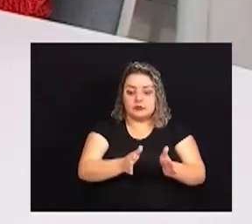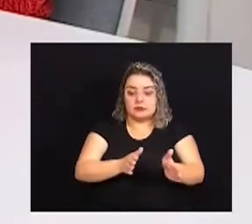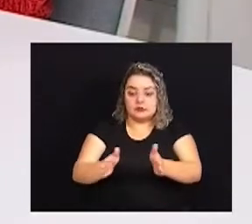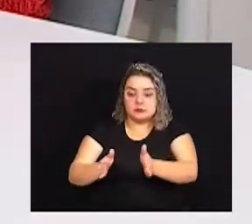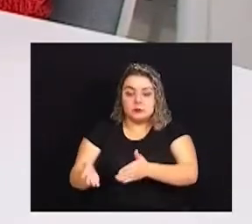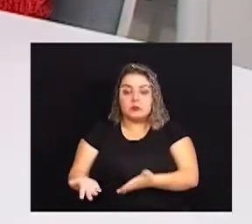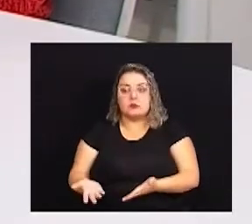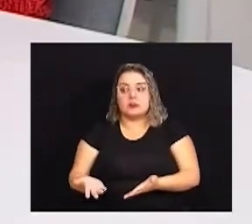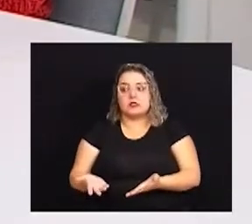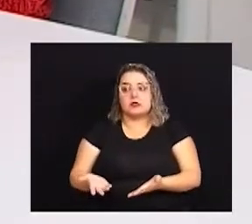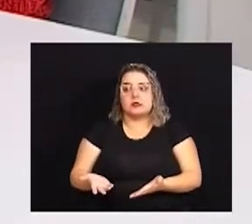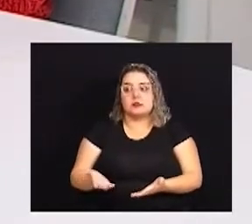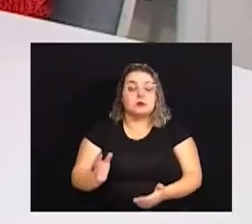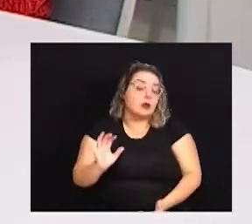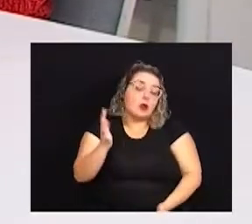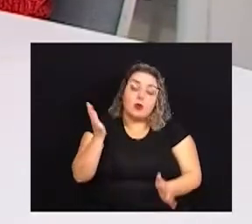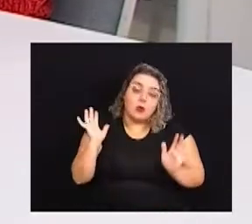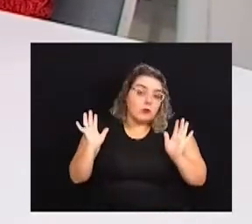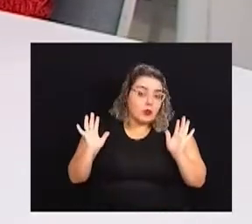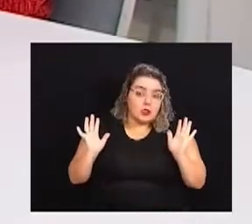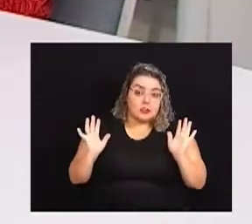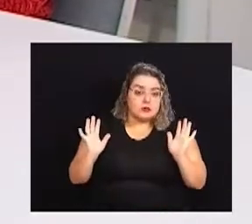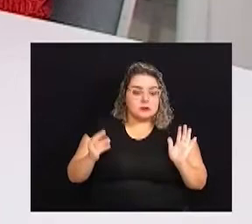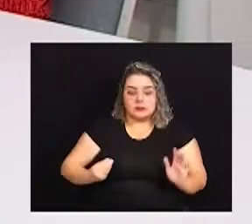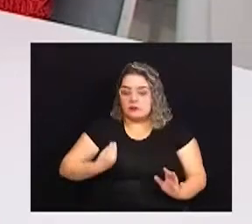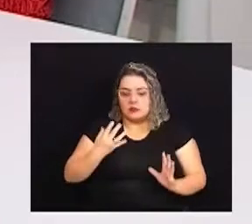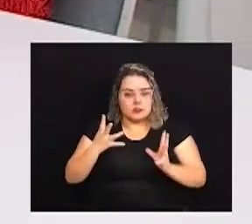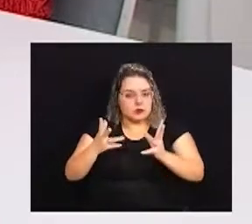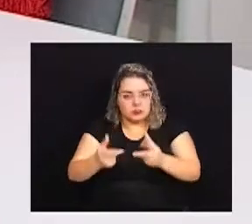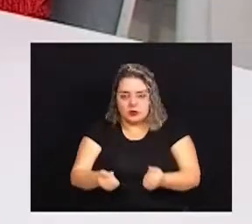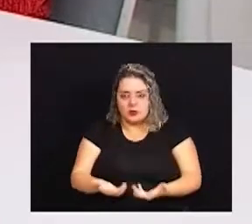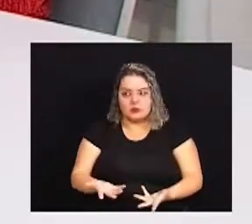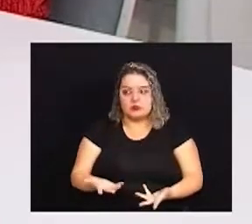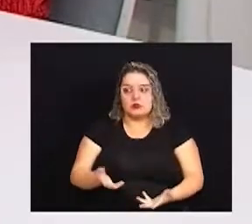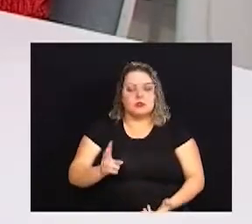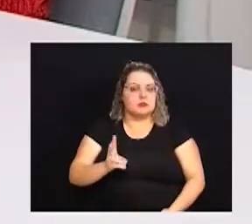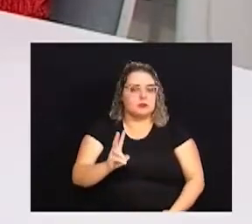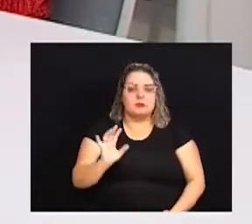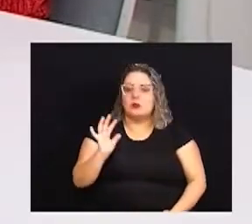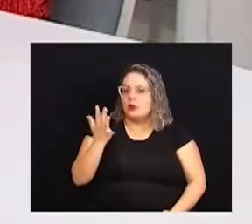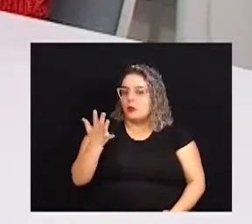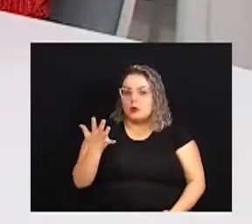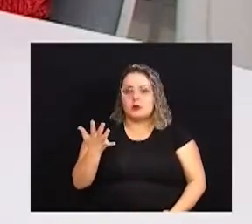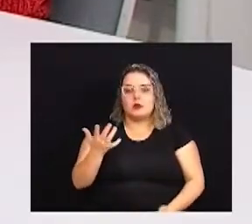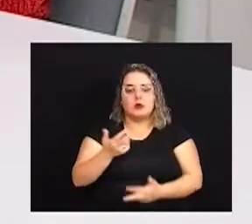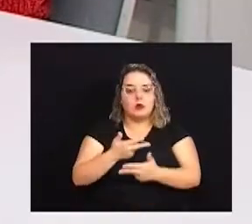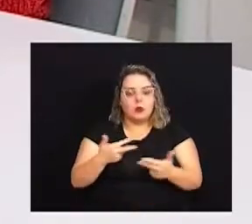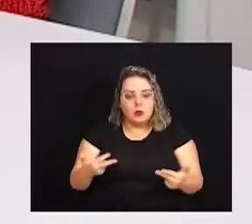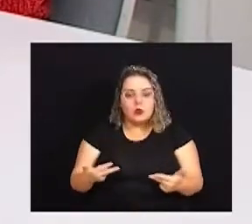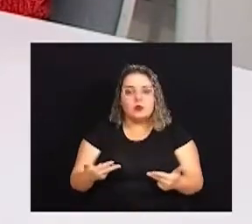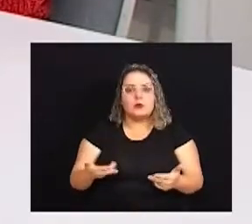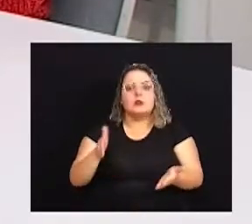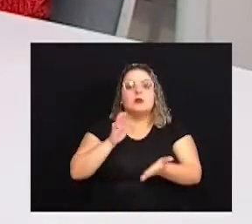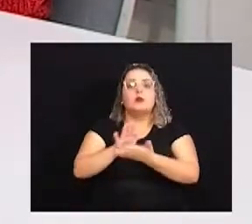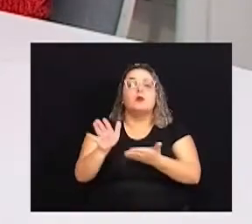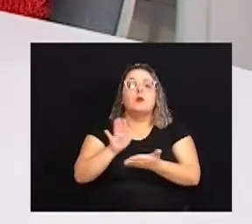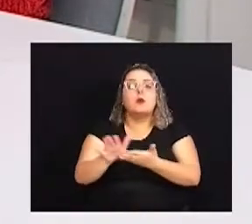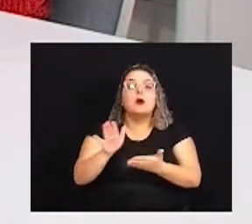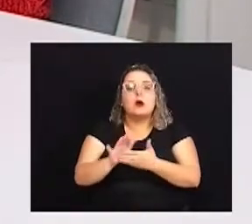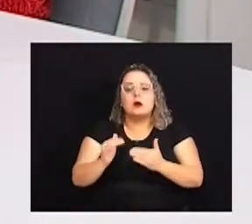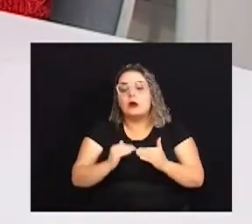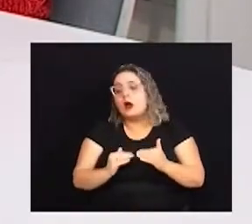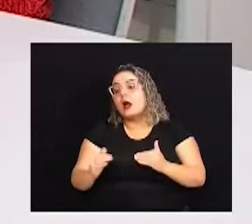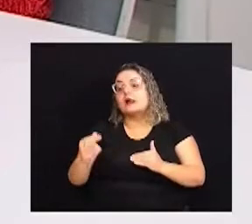esses momentos que eles acontecem, né? Na vida de todo mundo sempre vai acontecer eventos que você vai ter que fazer um